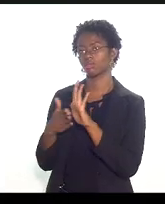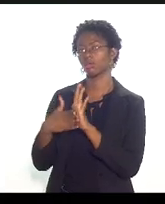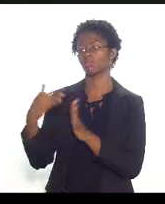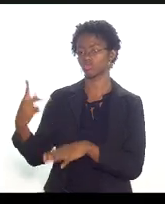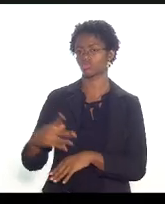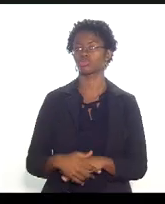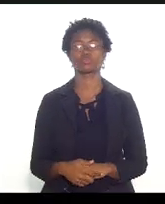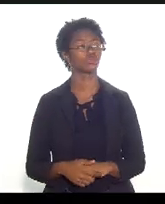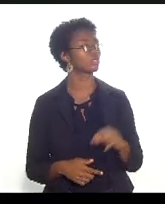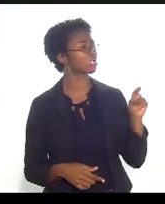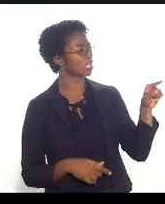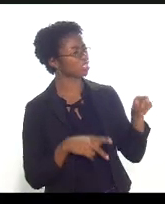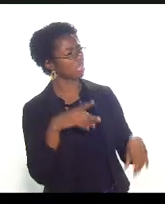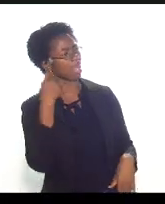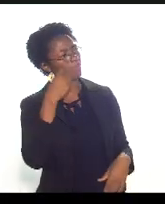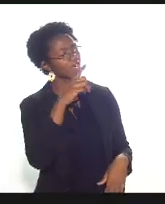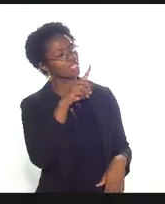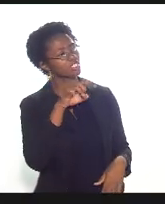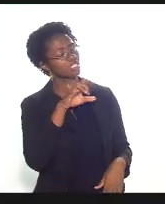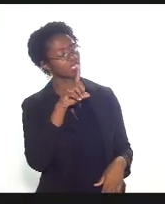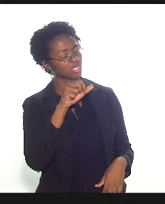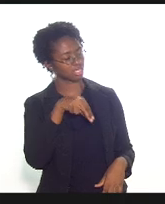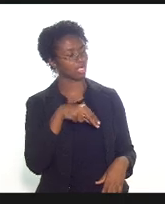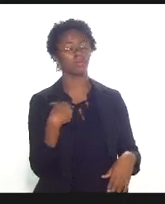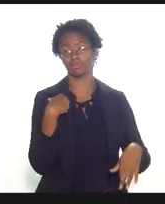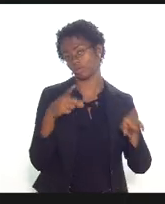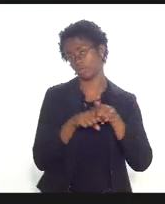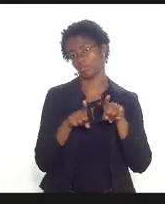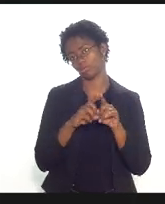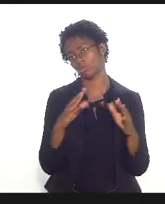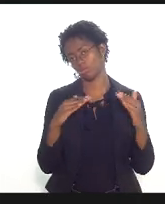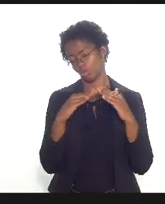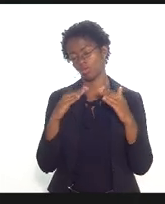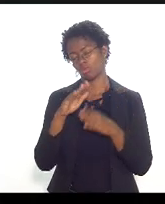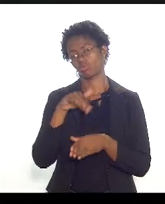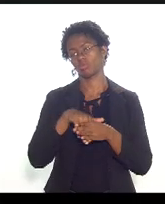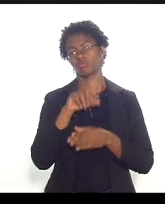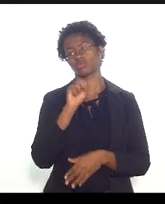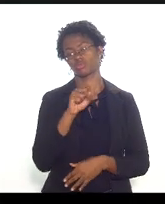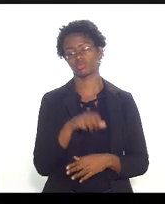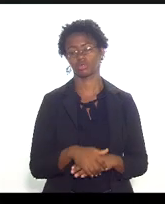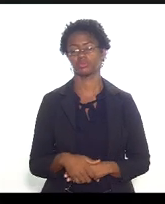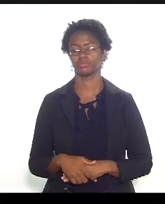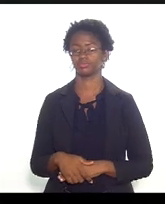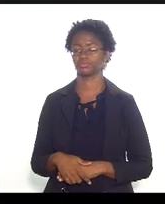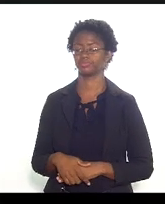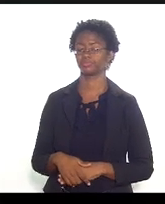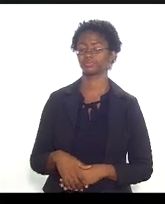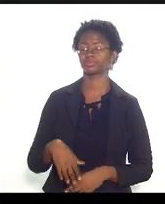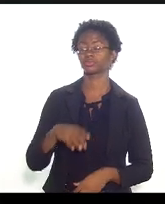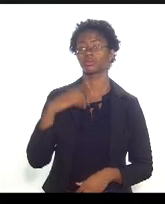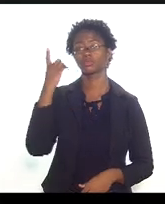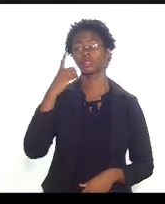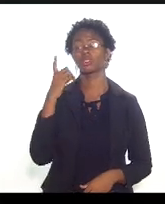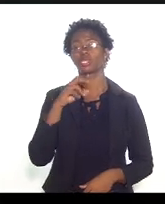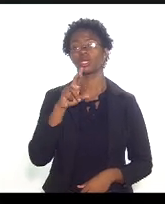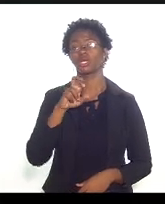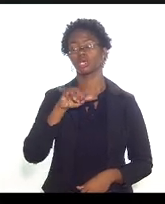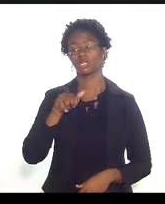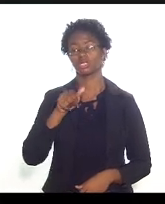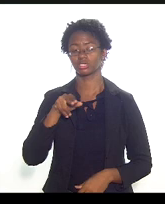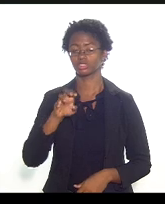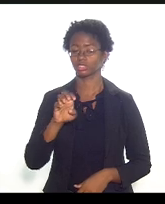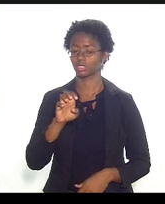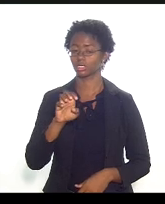Como vota a deputada Zeidan? Voto favorável. Como vota a deputada Rejane, me parece que